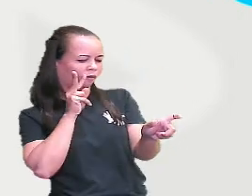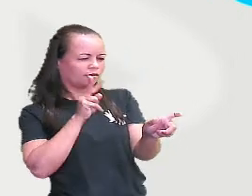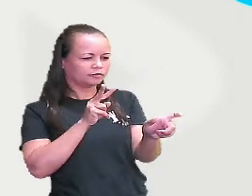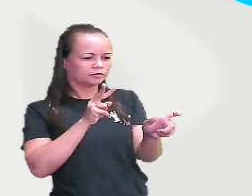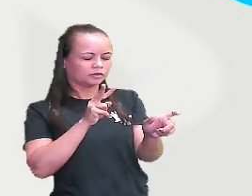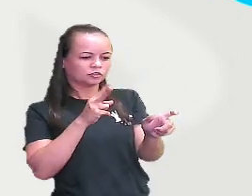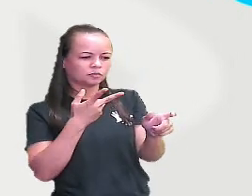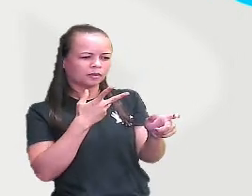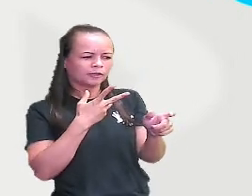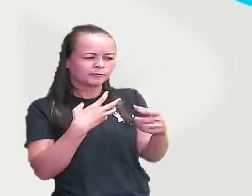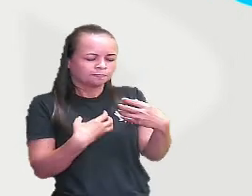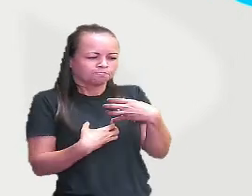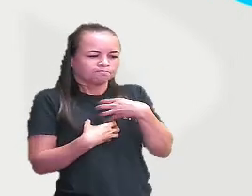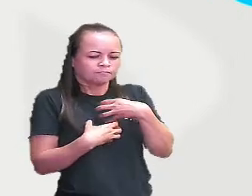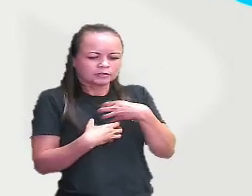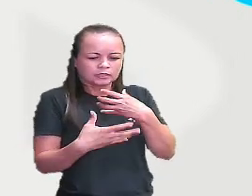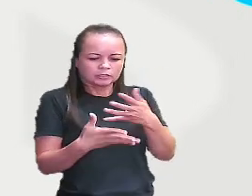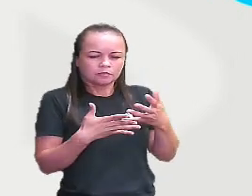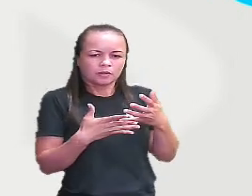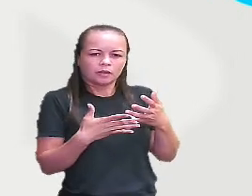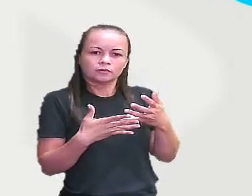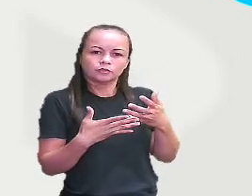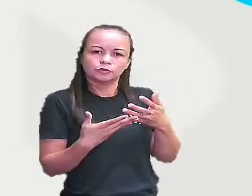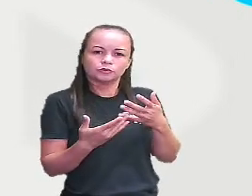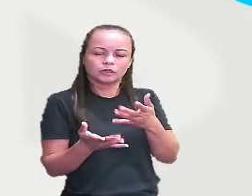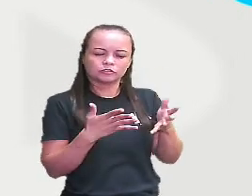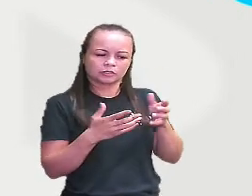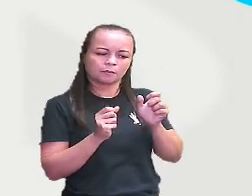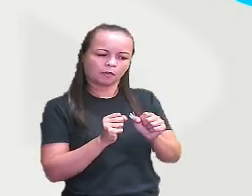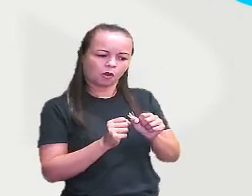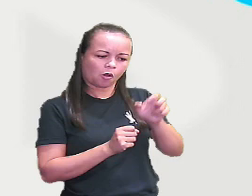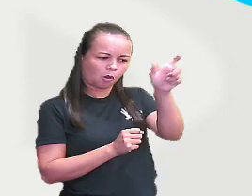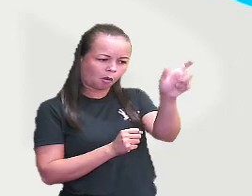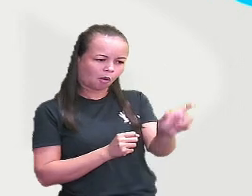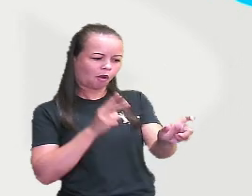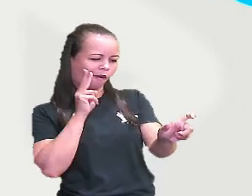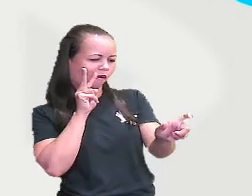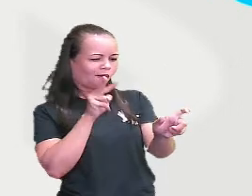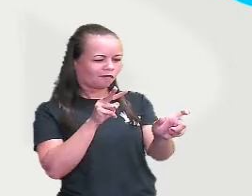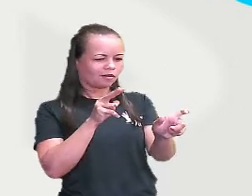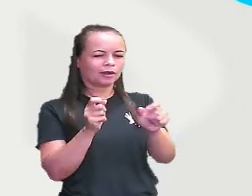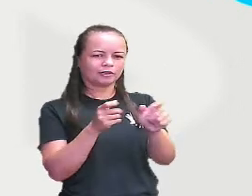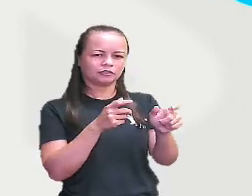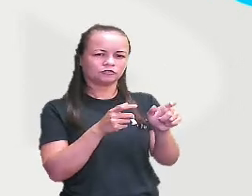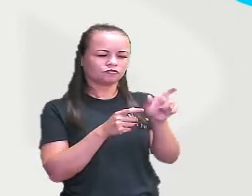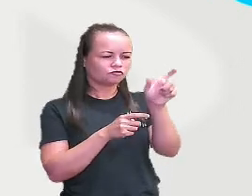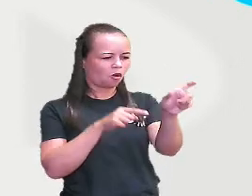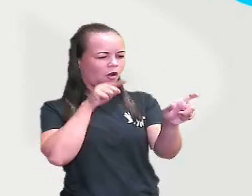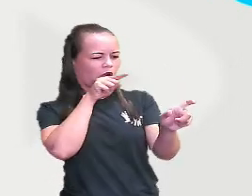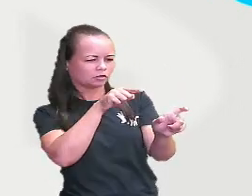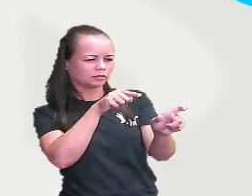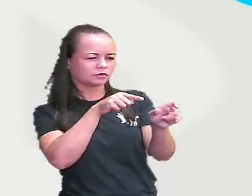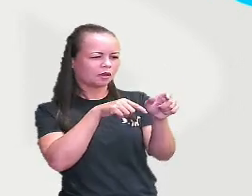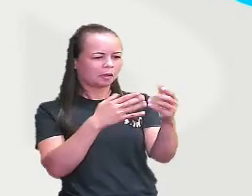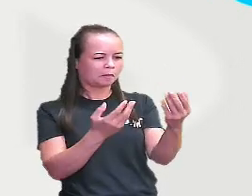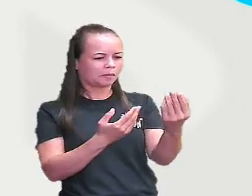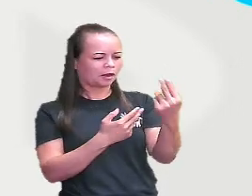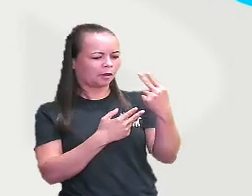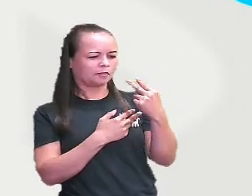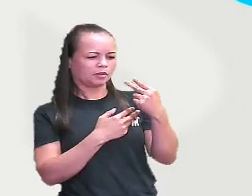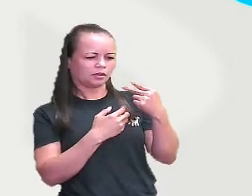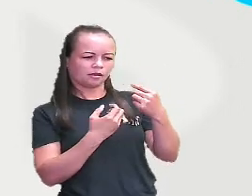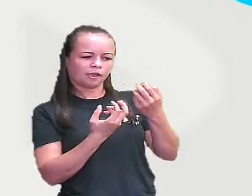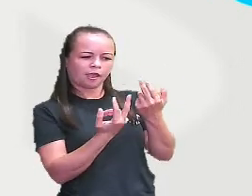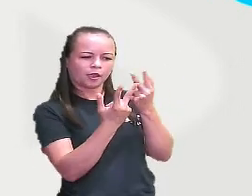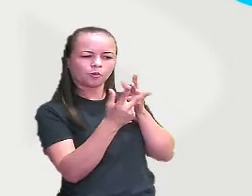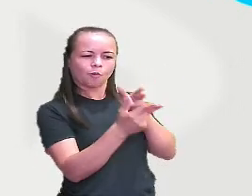bons sentimentos, encantamento, você pode olhar para ela e dizer: você para mim é uma poesia,